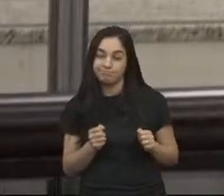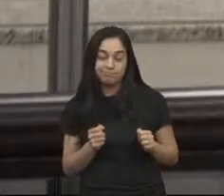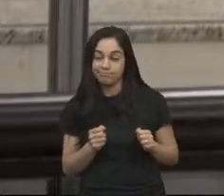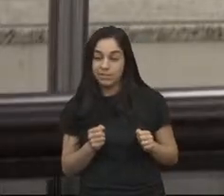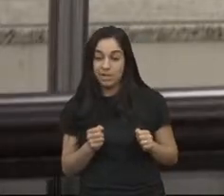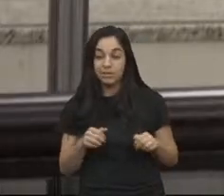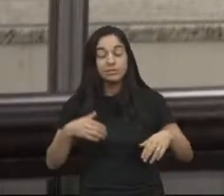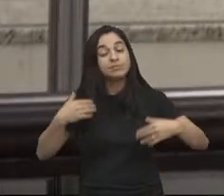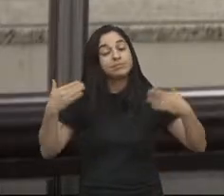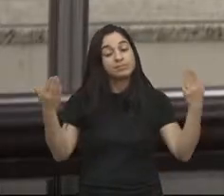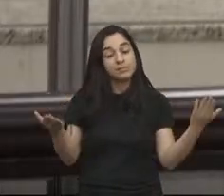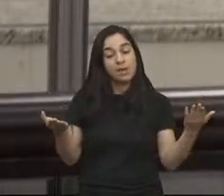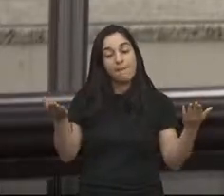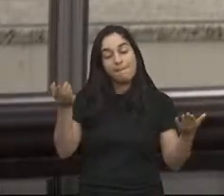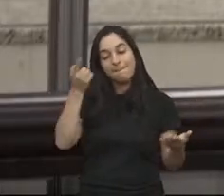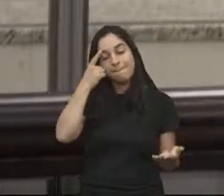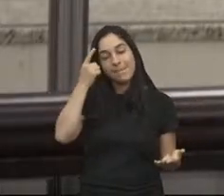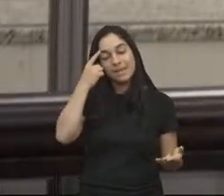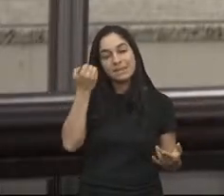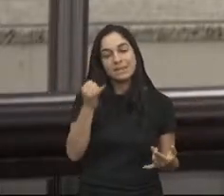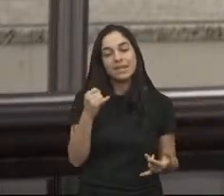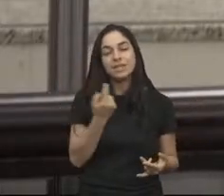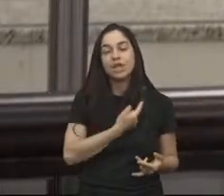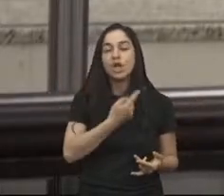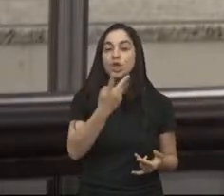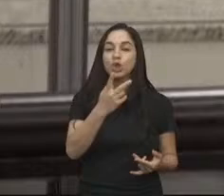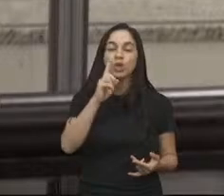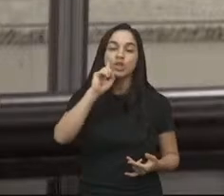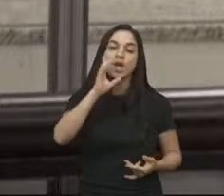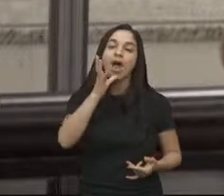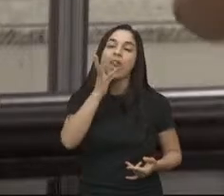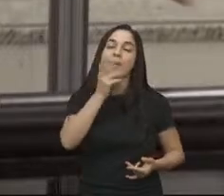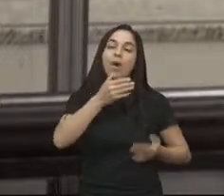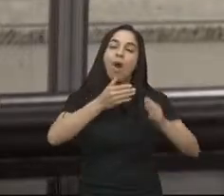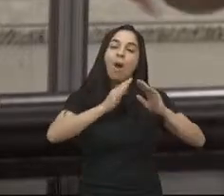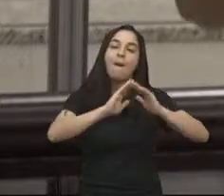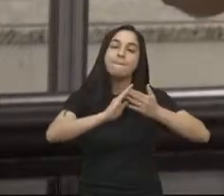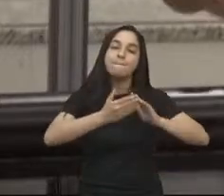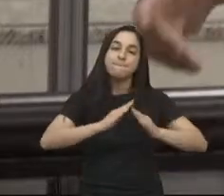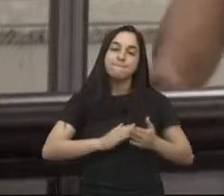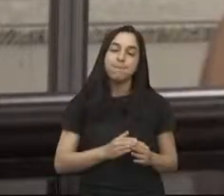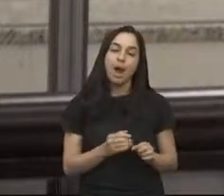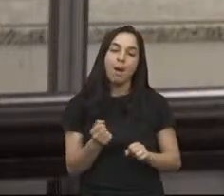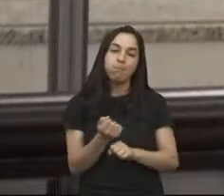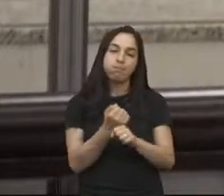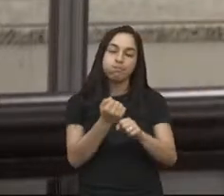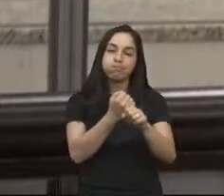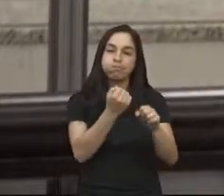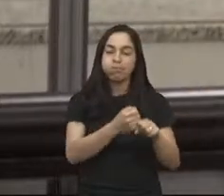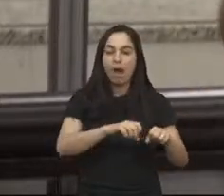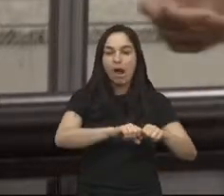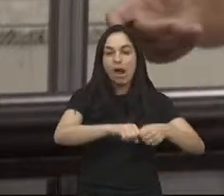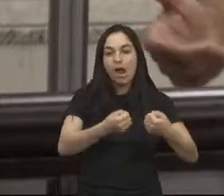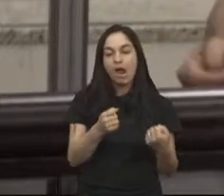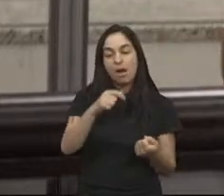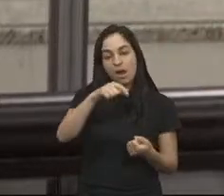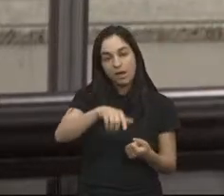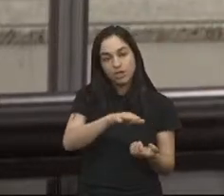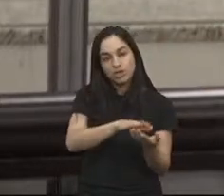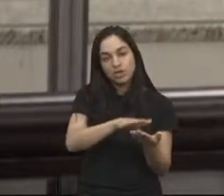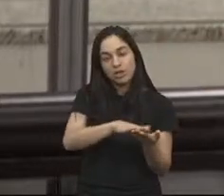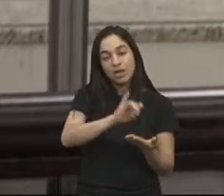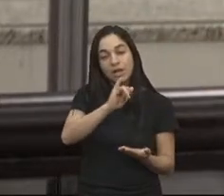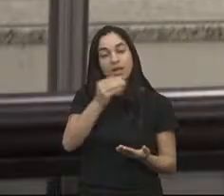agora a gente ter que, se a gente gasta 2 dias para demolir uma casa dessa, tentando achar algum lugar em Jacareí para levar esses